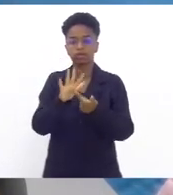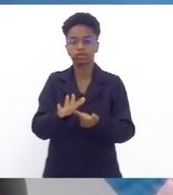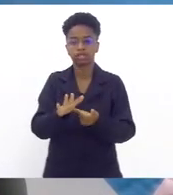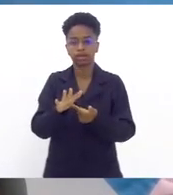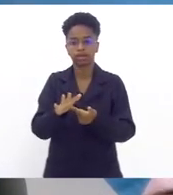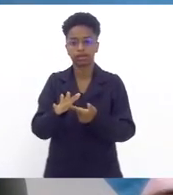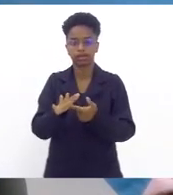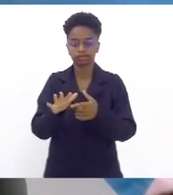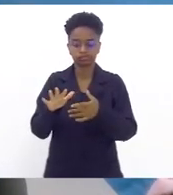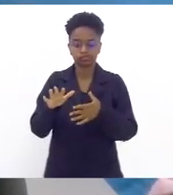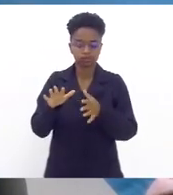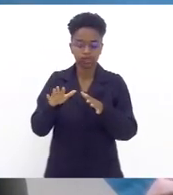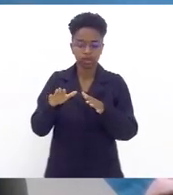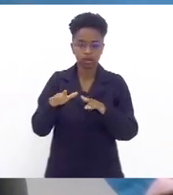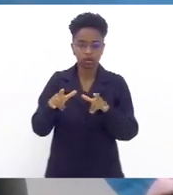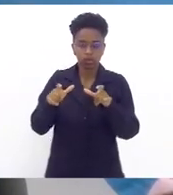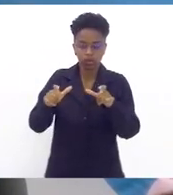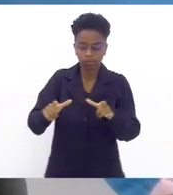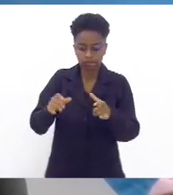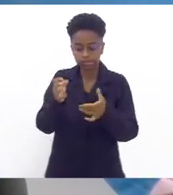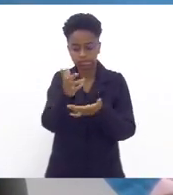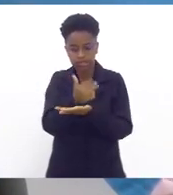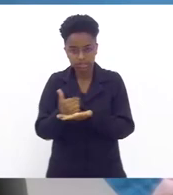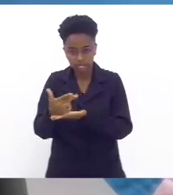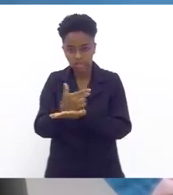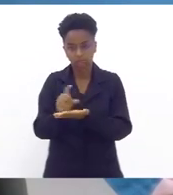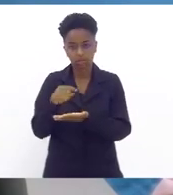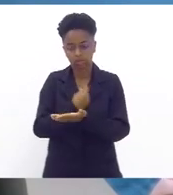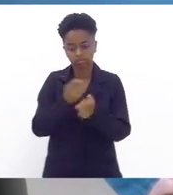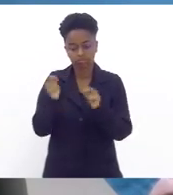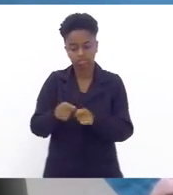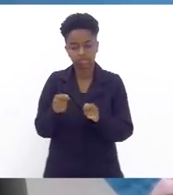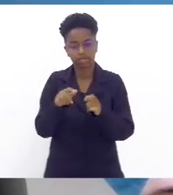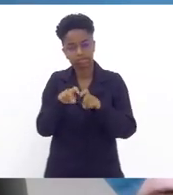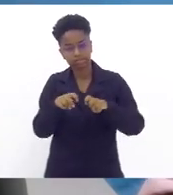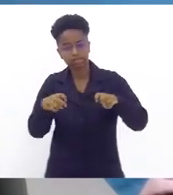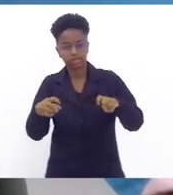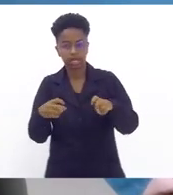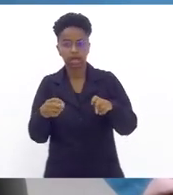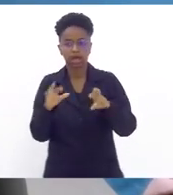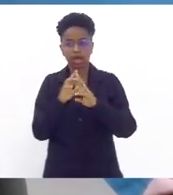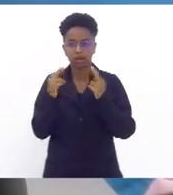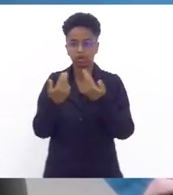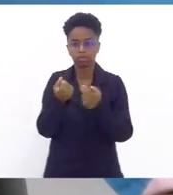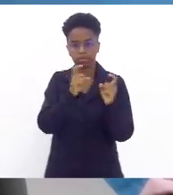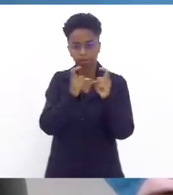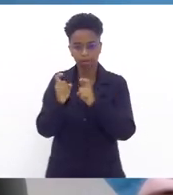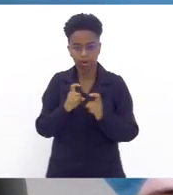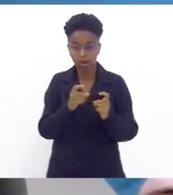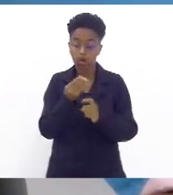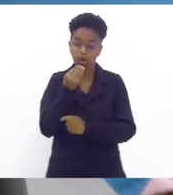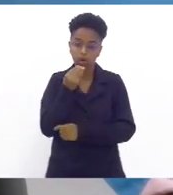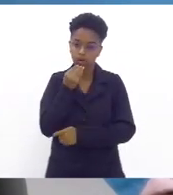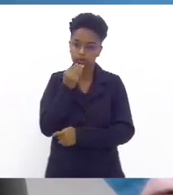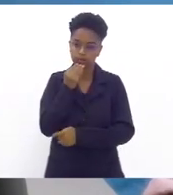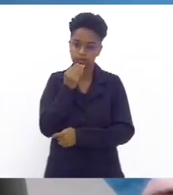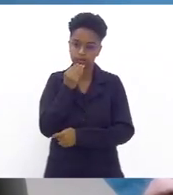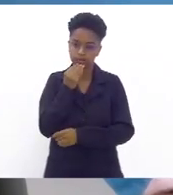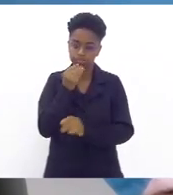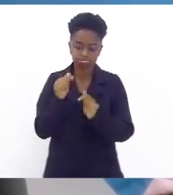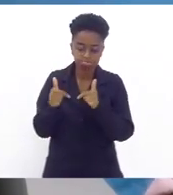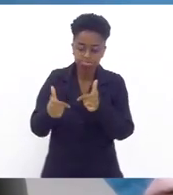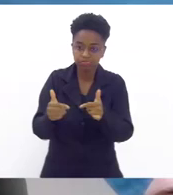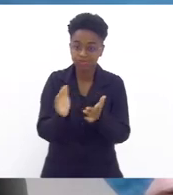para a gente depois sentar e reunir obviamente numa discussão nenhum ato foi